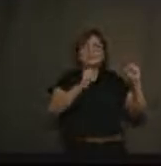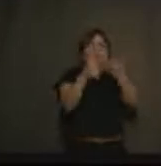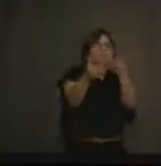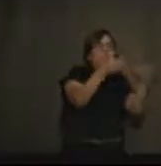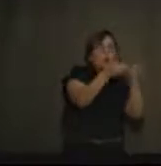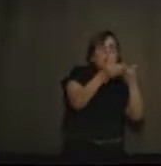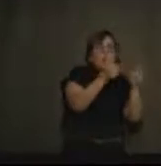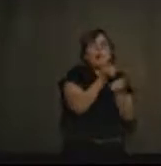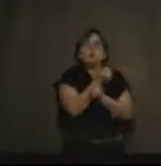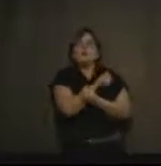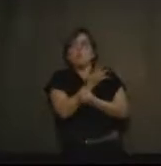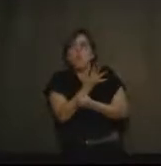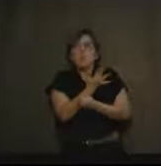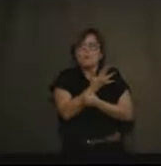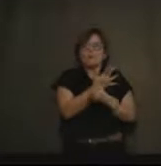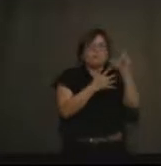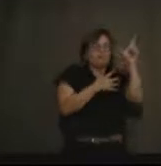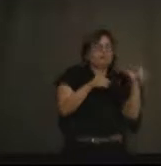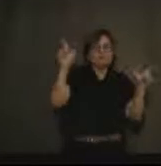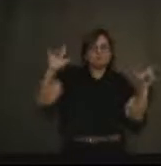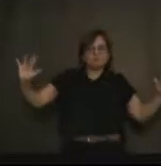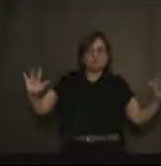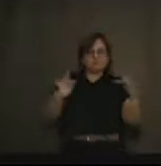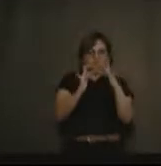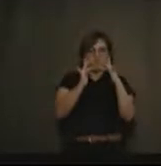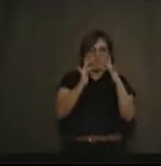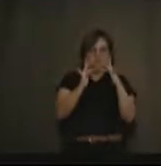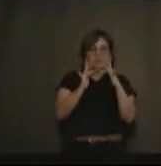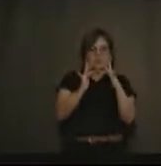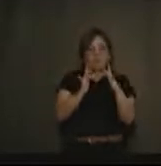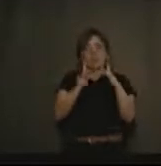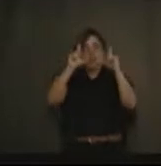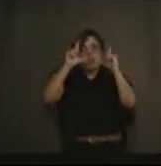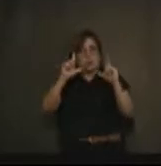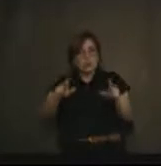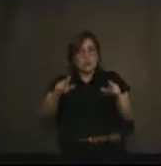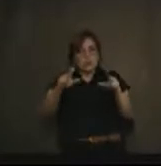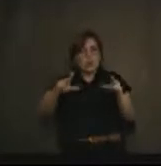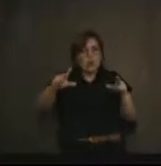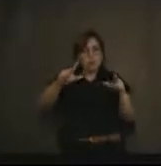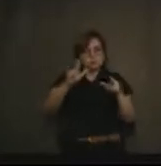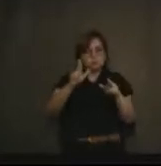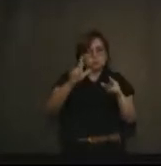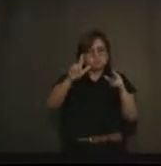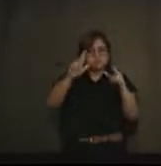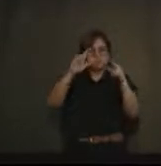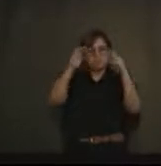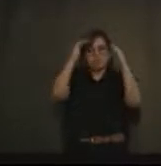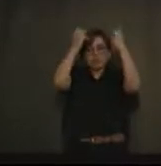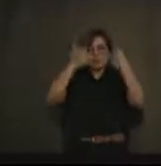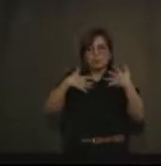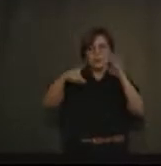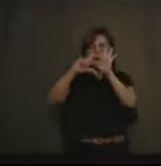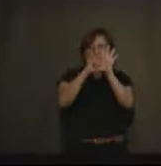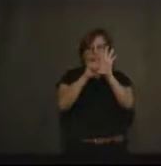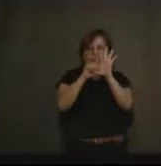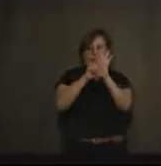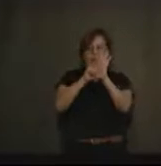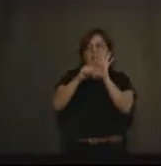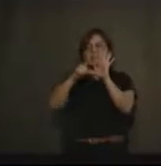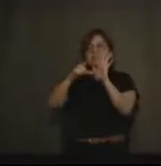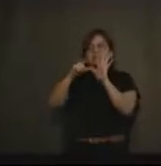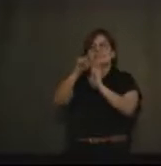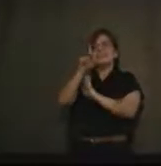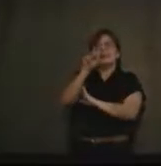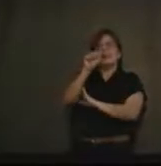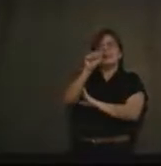corpos que se atraem mutuamente segundo a lei de gravitação de Newton, que é dada por essa expressão, onde os RJ são vetores em